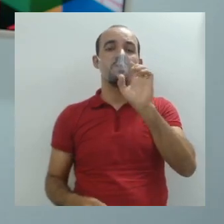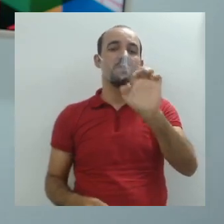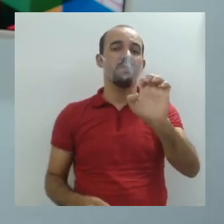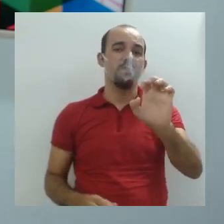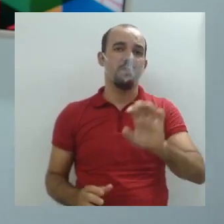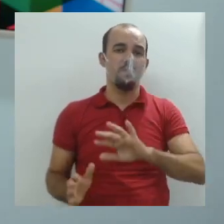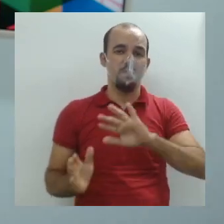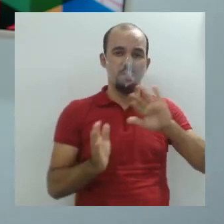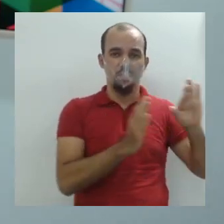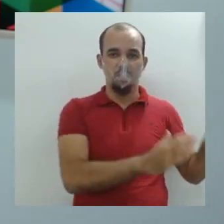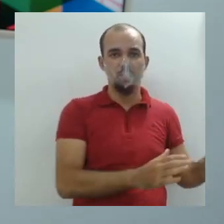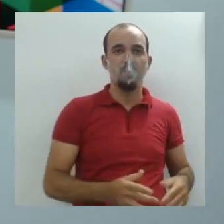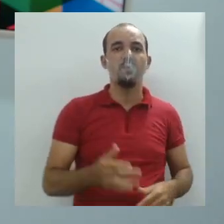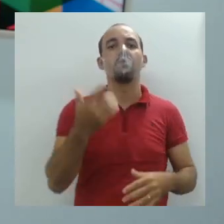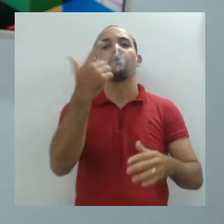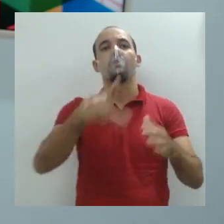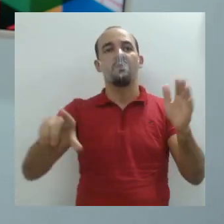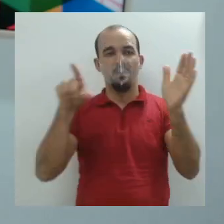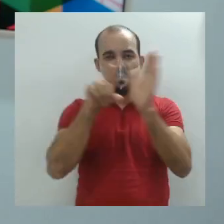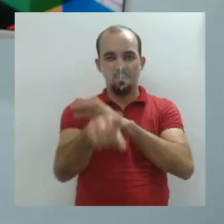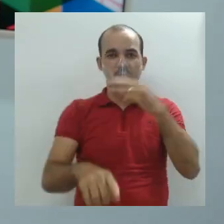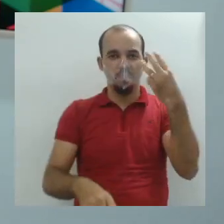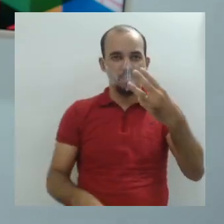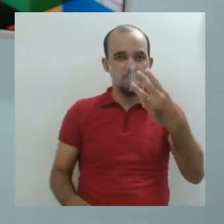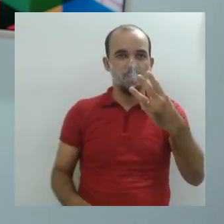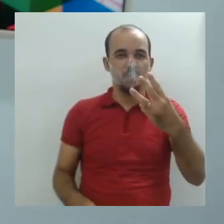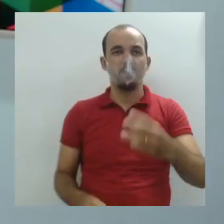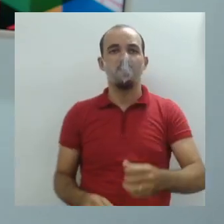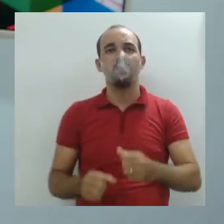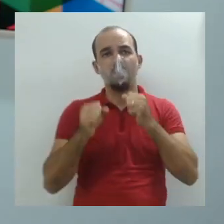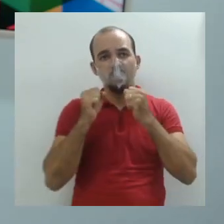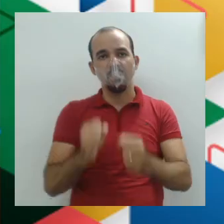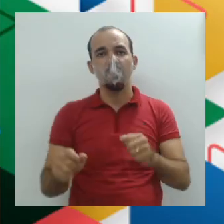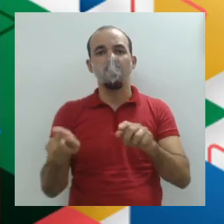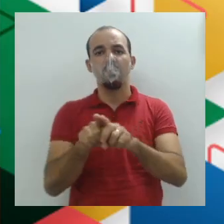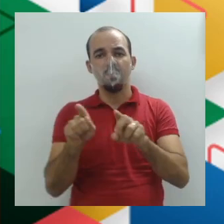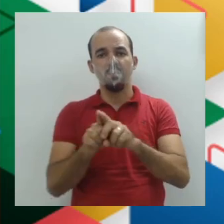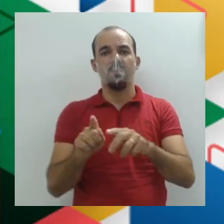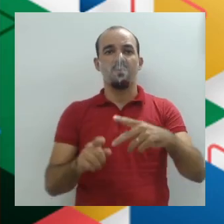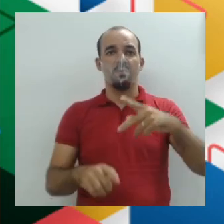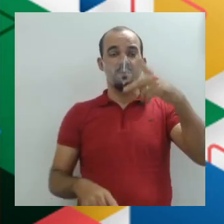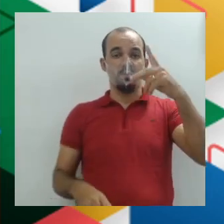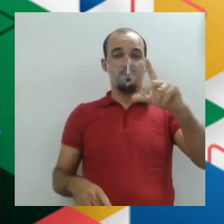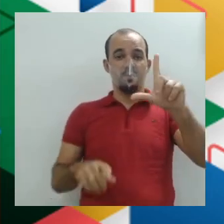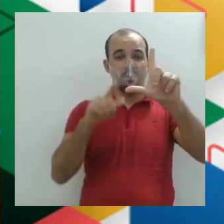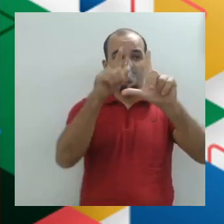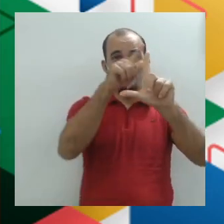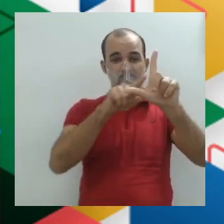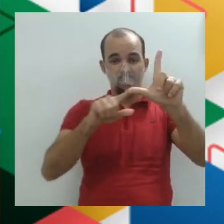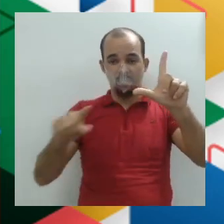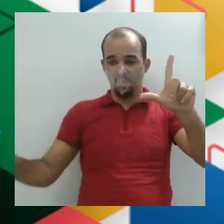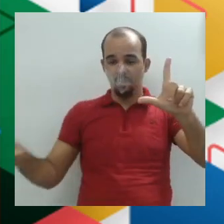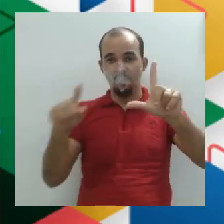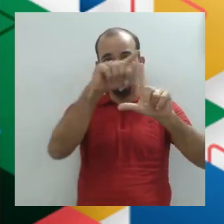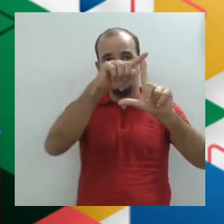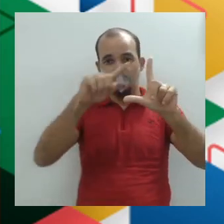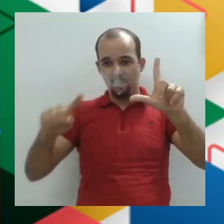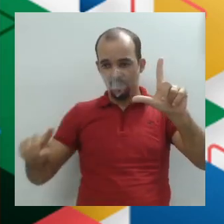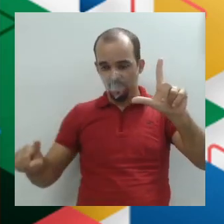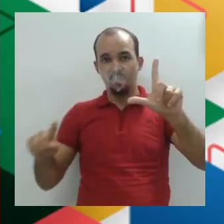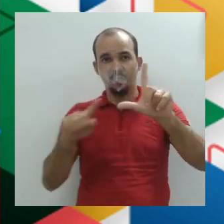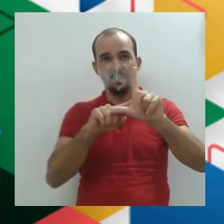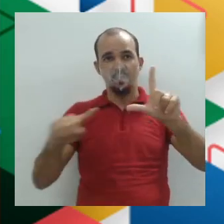terceira, só para a gente exercitar aqui a ideia da tangente do ângulo alfa. Olha que legal. A tangente do ângulo